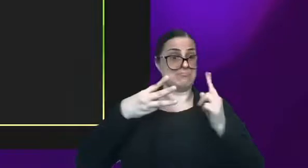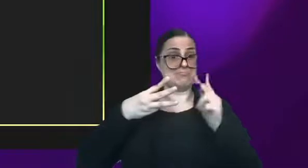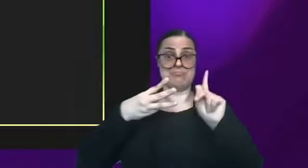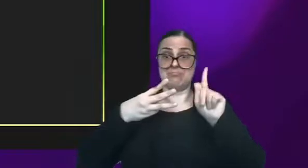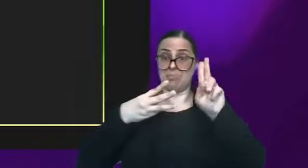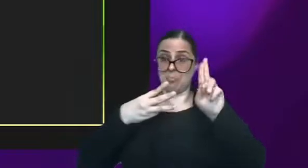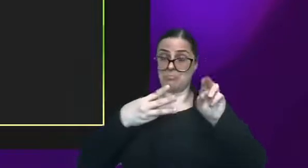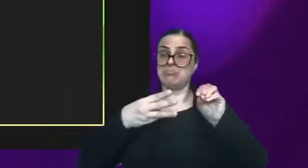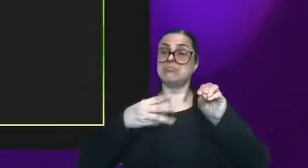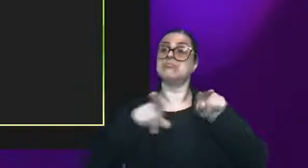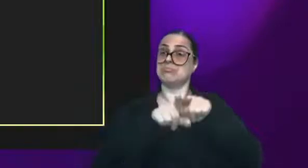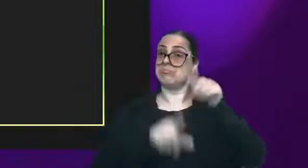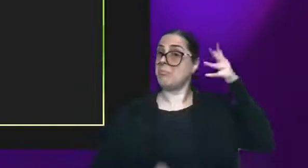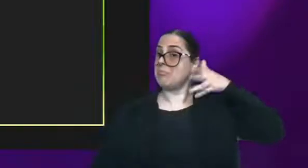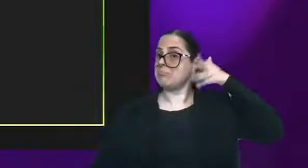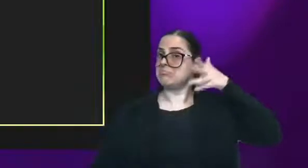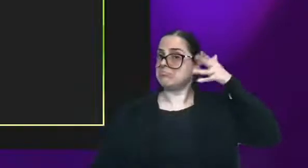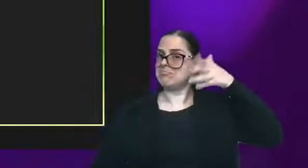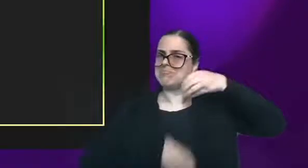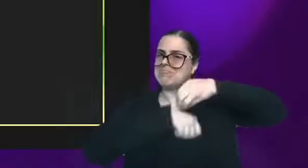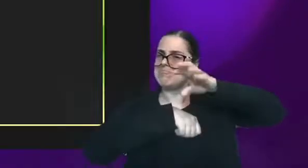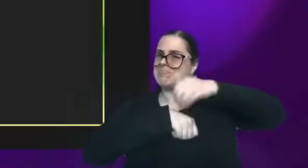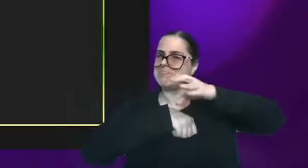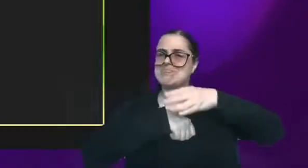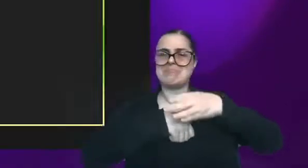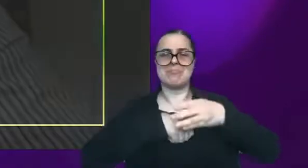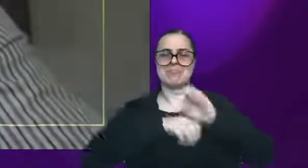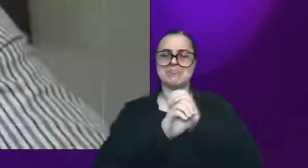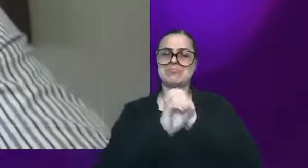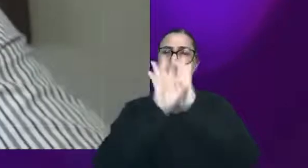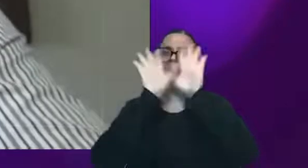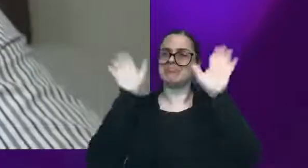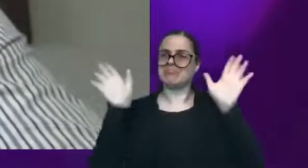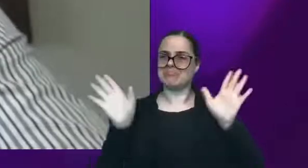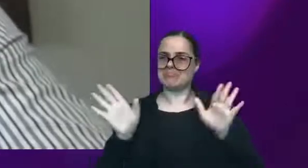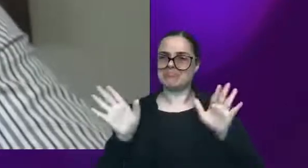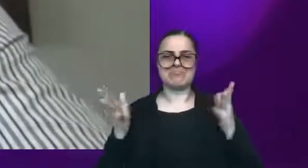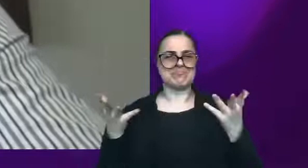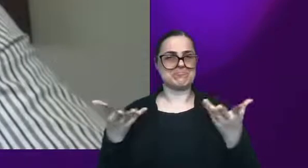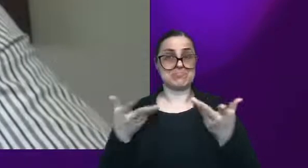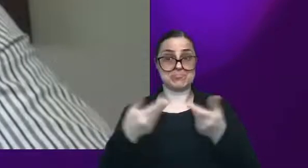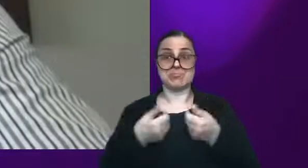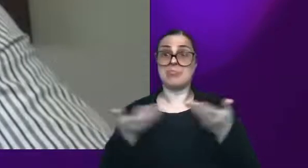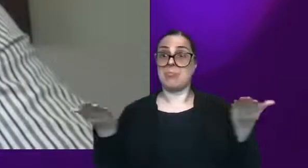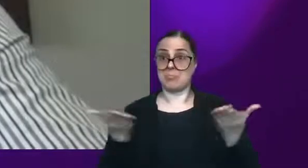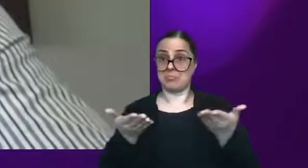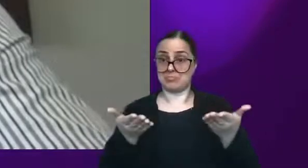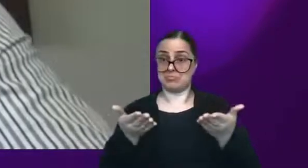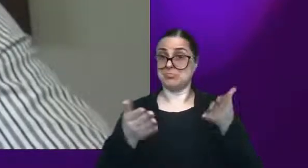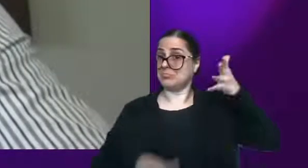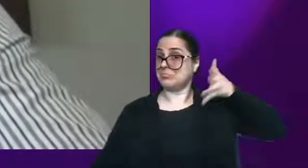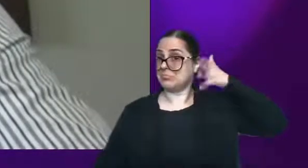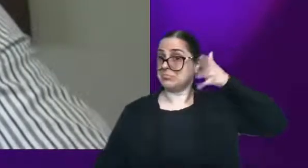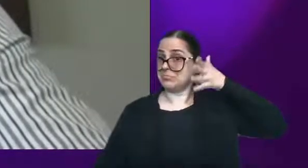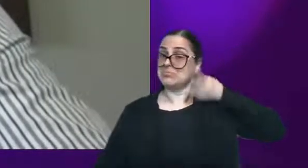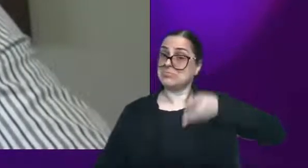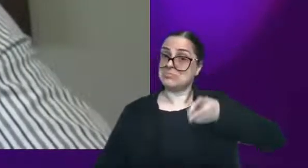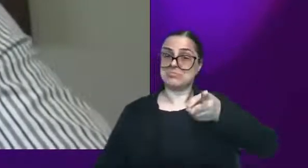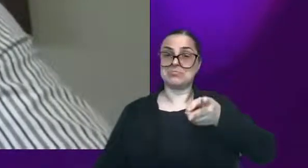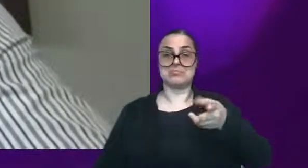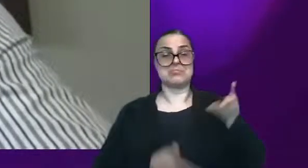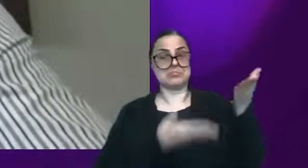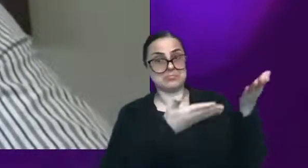pelos esclarecimentos prestados. Dando seguimento ao nosso programa, eu passo a palavra para